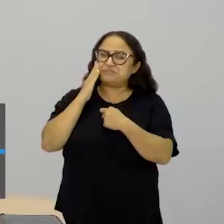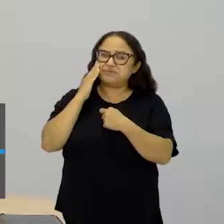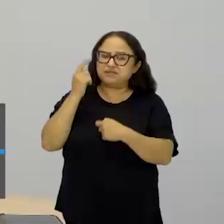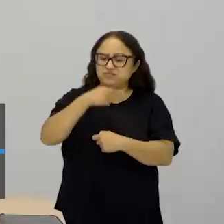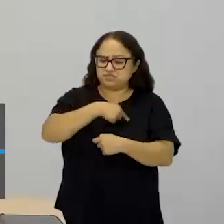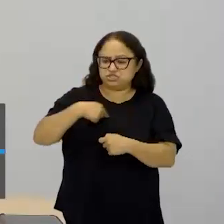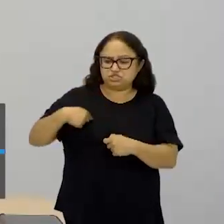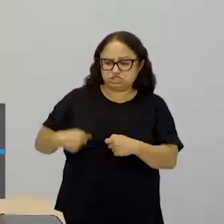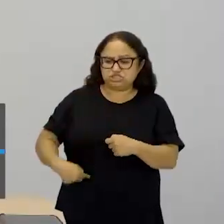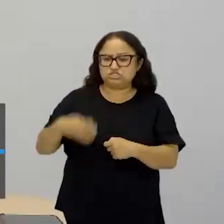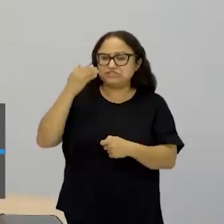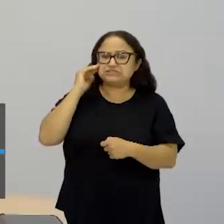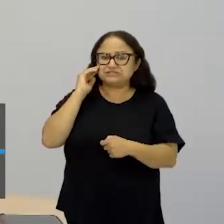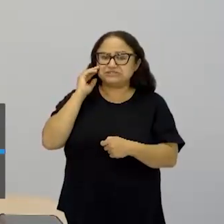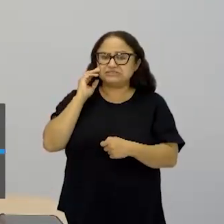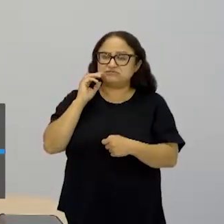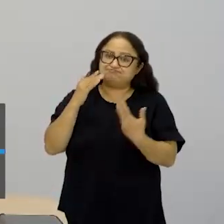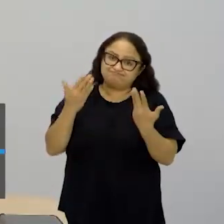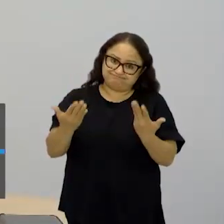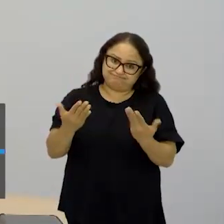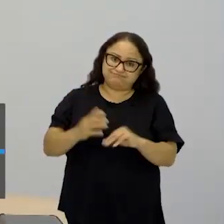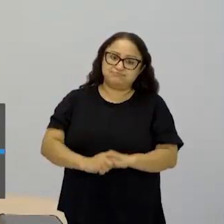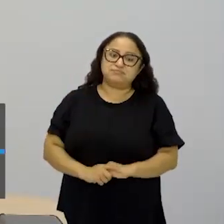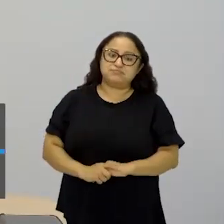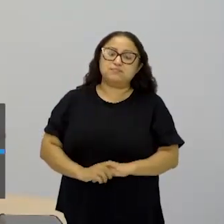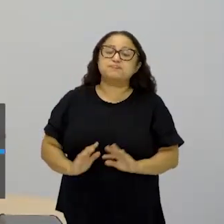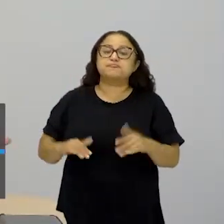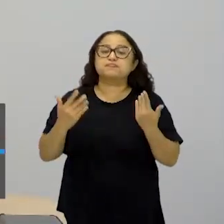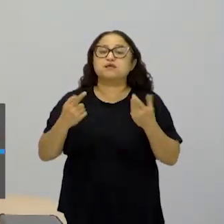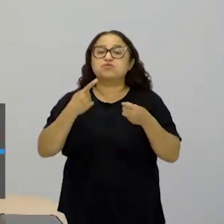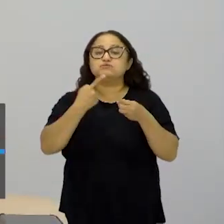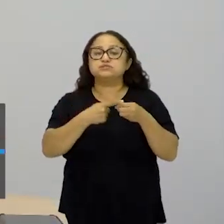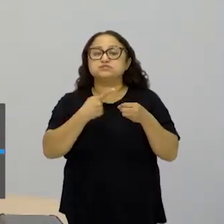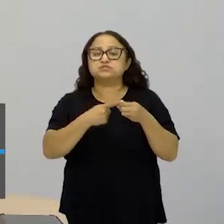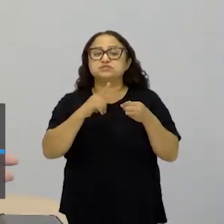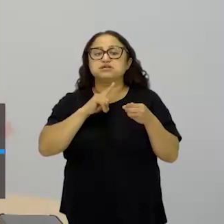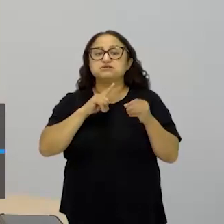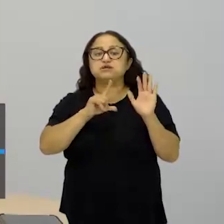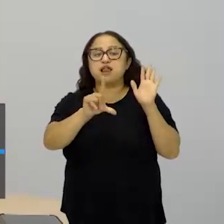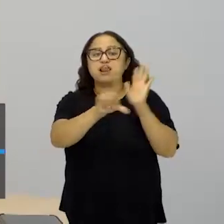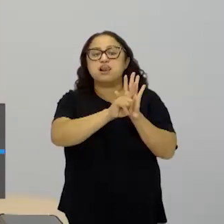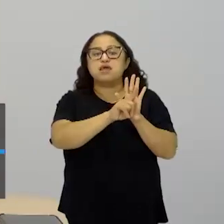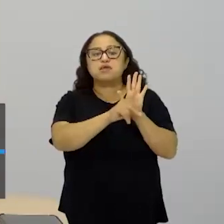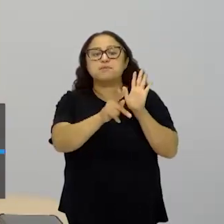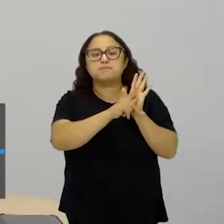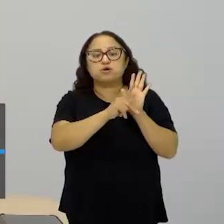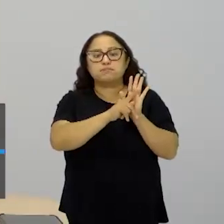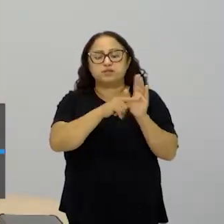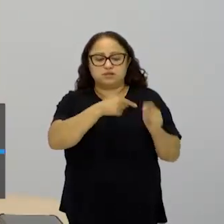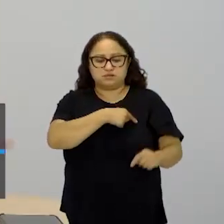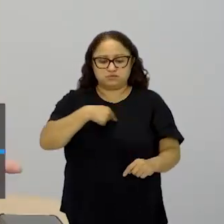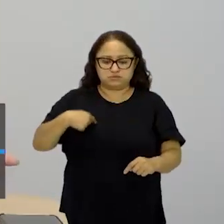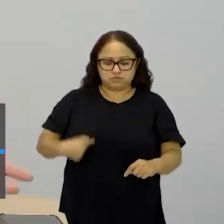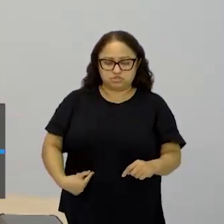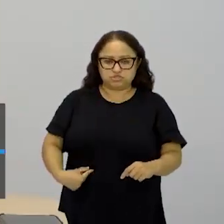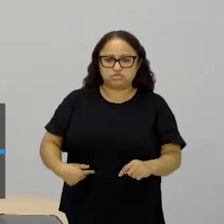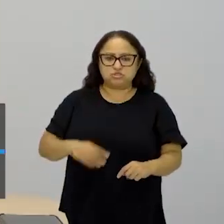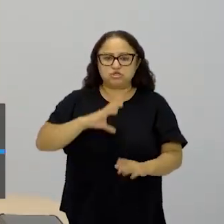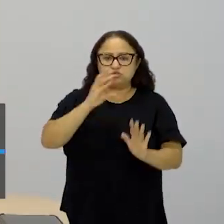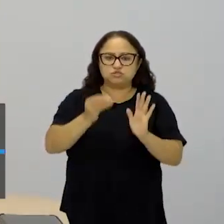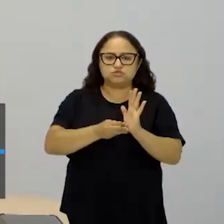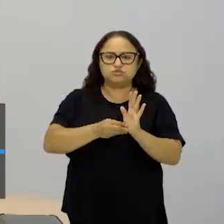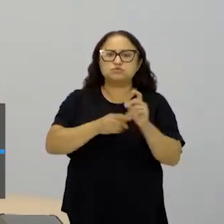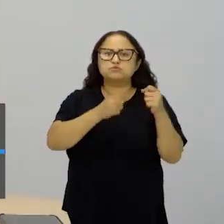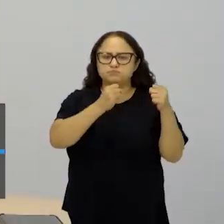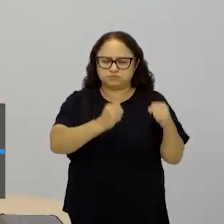não vai se sintonizar. E lá é uma cidade, assim, que tem a sua lei própria. Dentro da China, China, né? Tudo que não é permitido na China